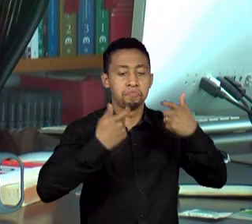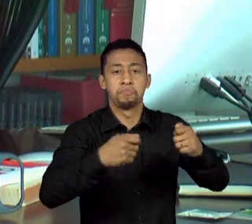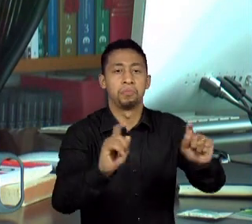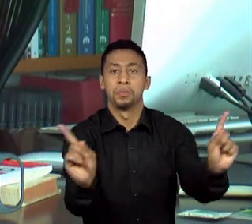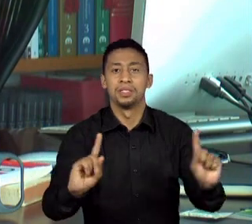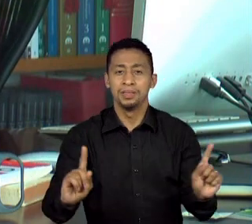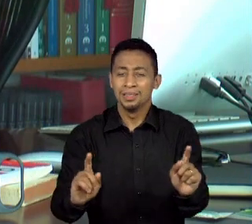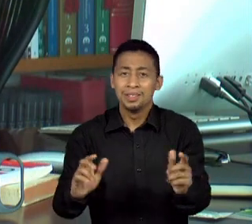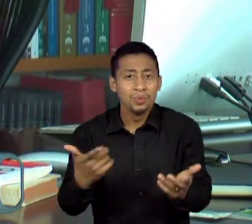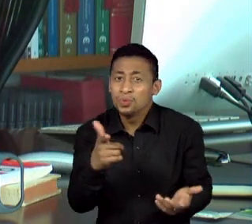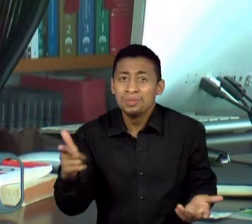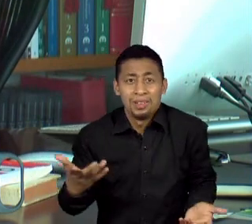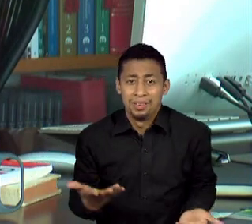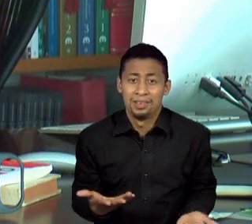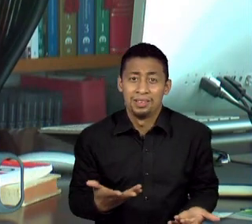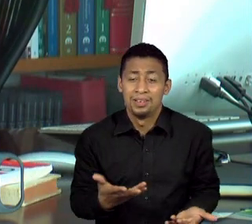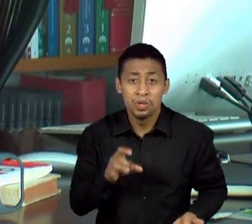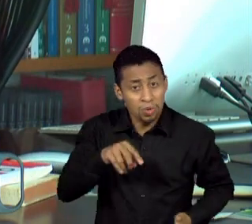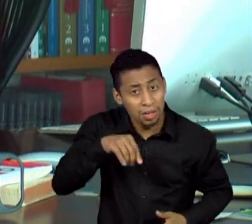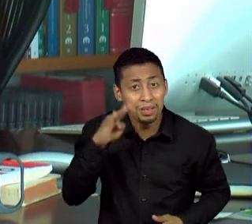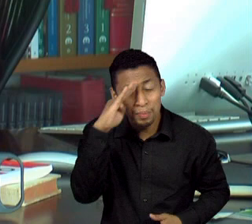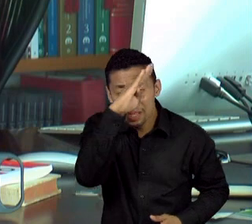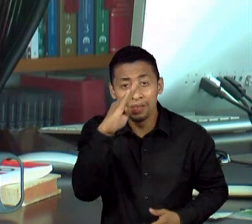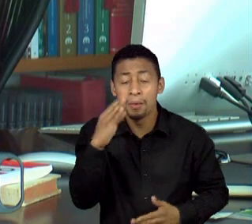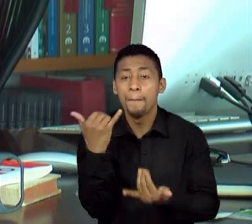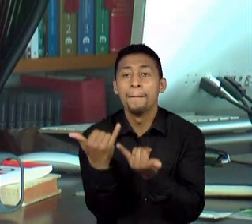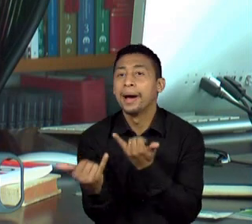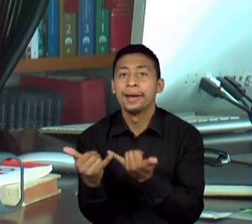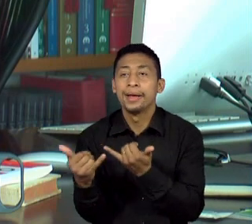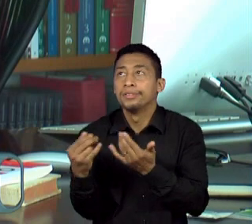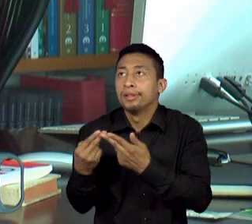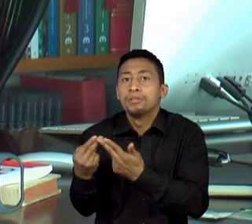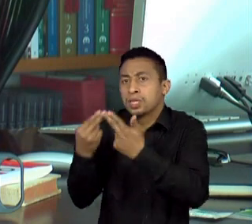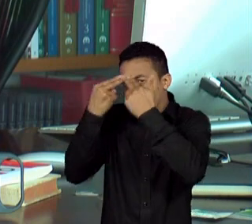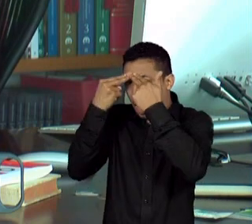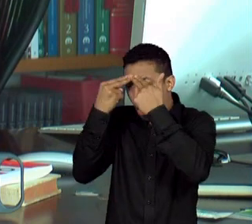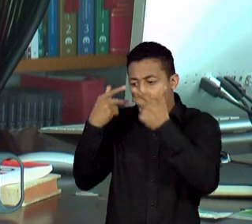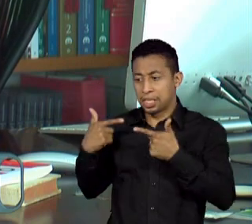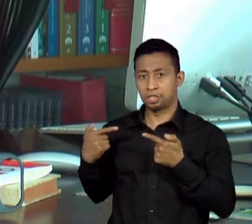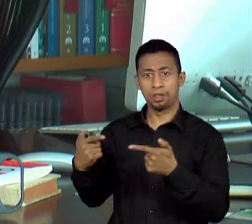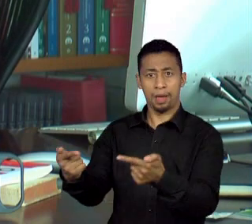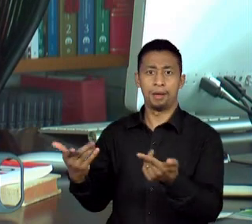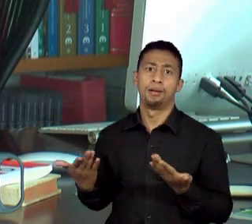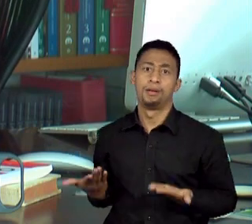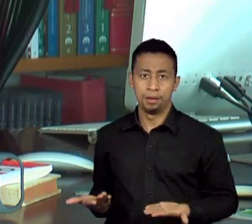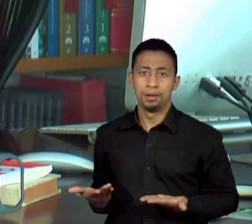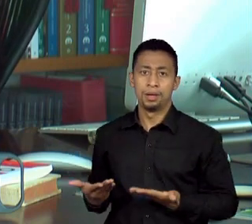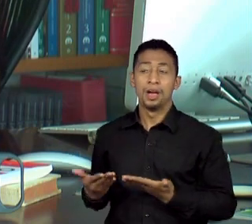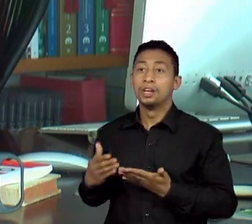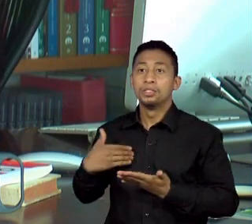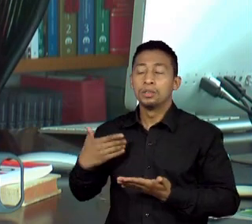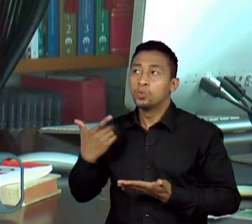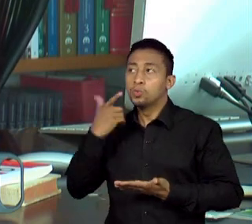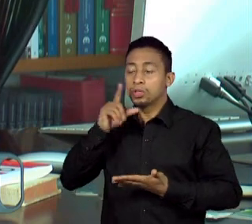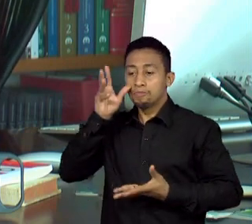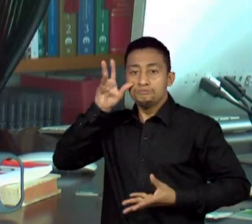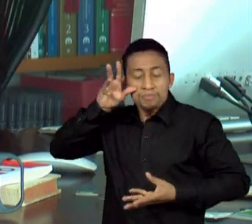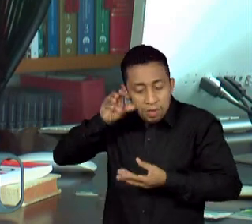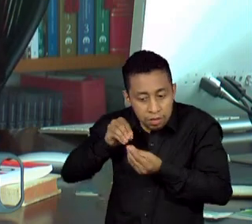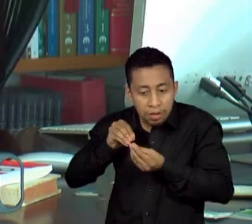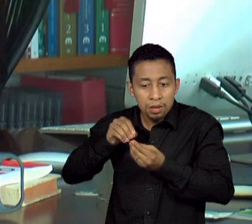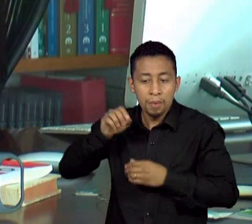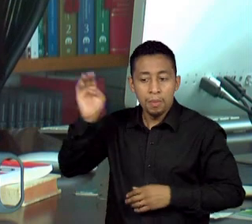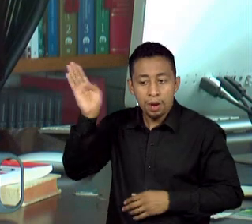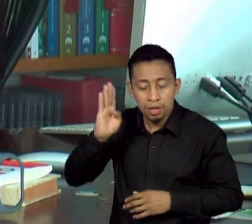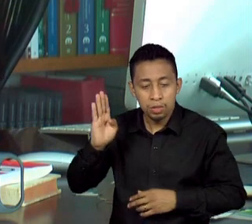trauma é quase que um trauma de guerra. A gente só vai entender o que significa na nossa vida, na vida do país, na nossa vida